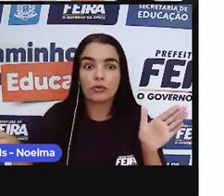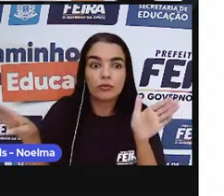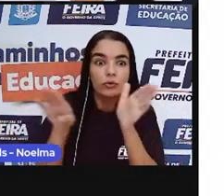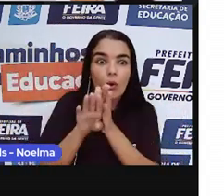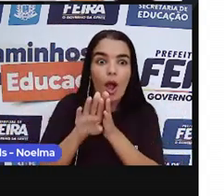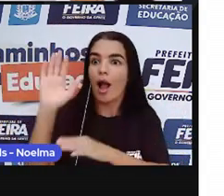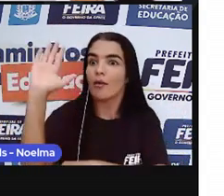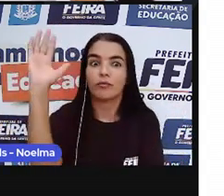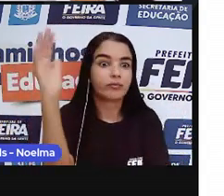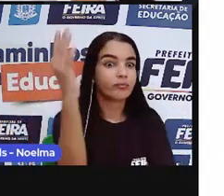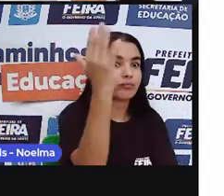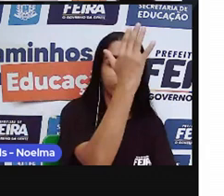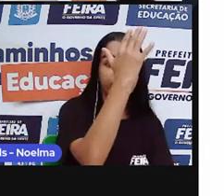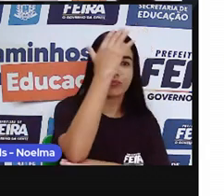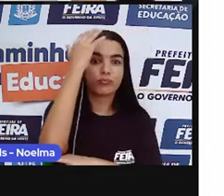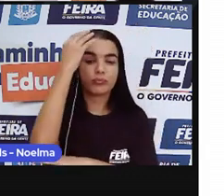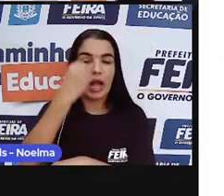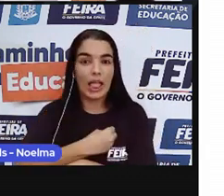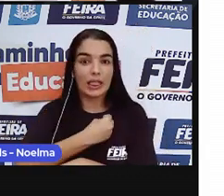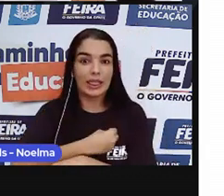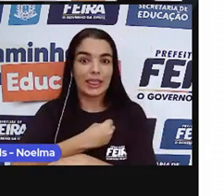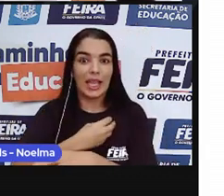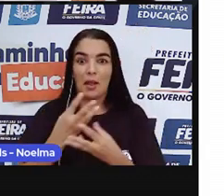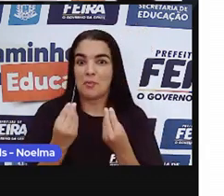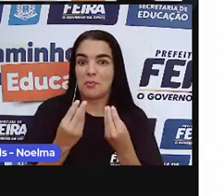Amazônica, e vivendo grandes aventuras.